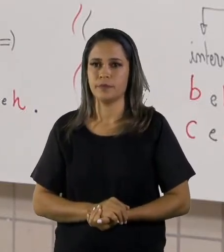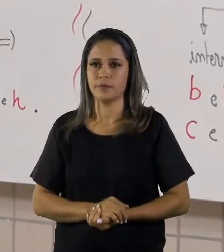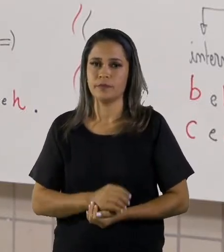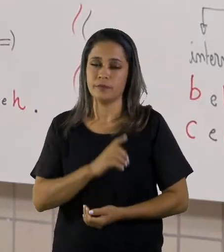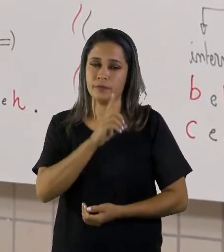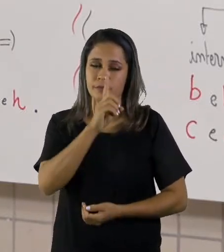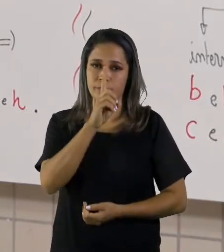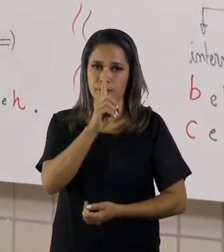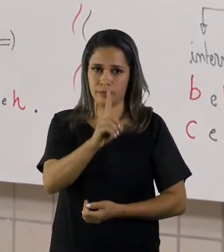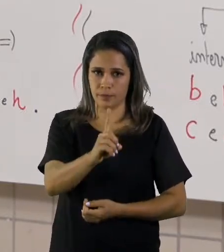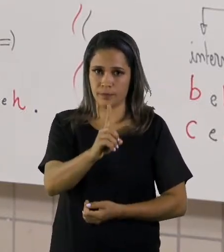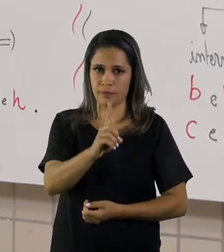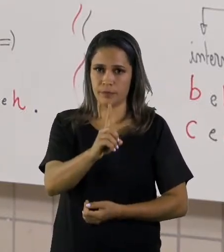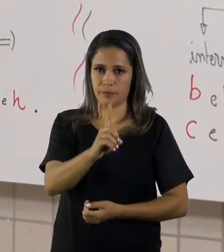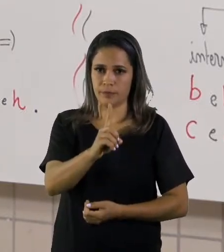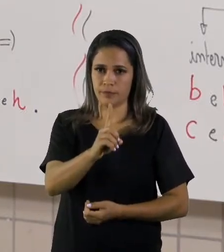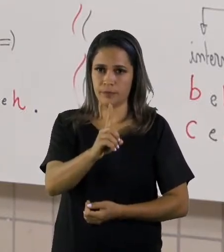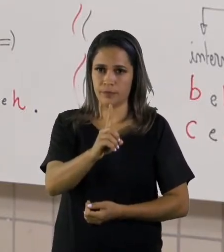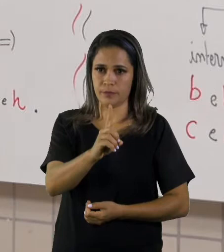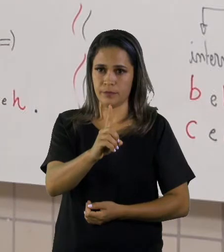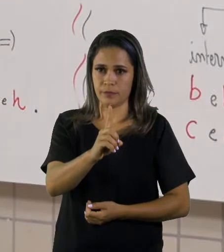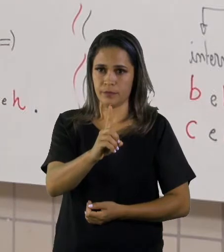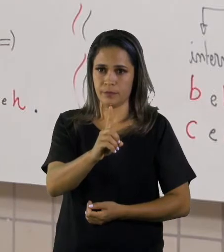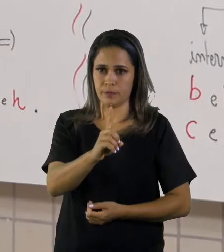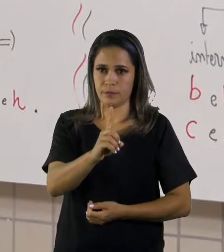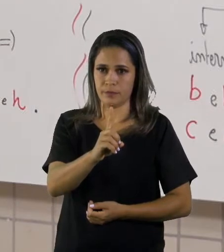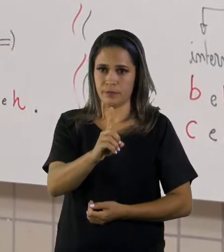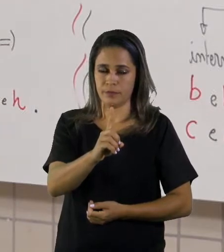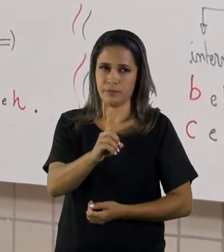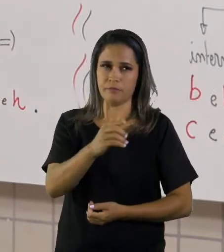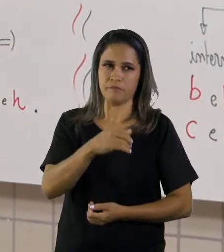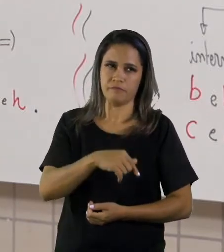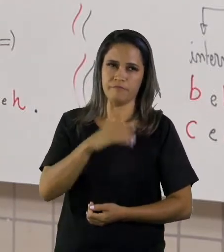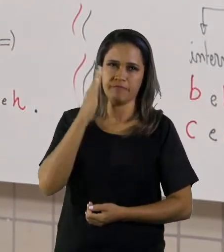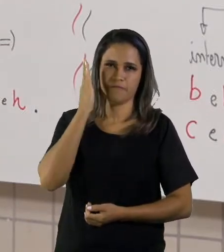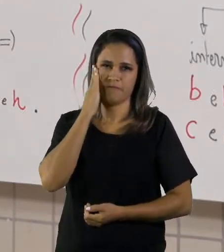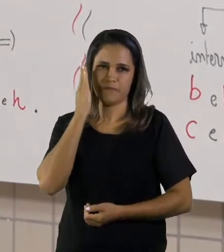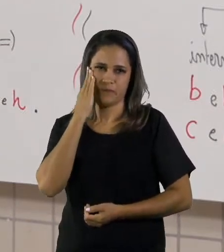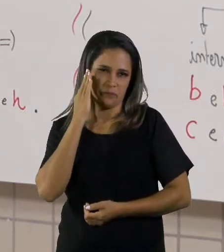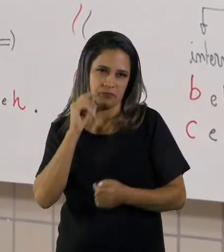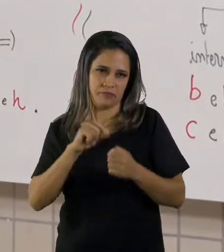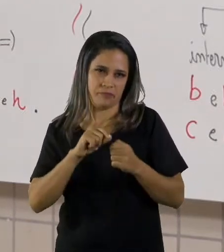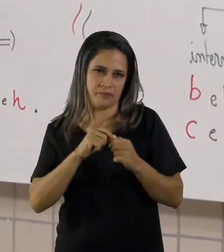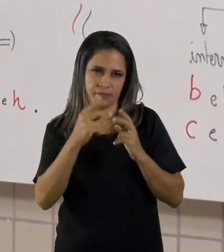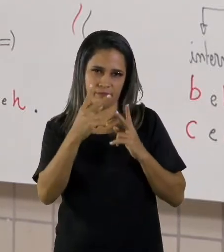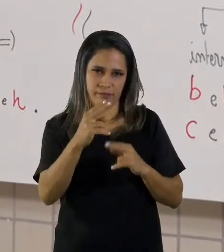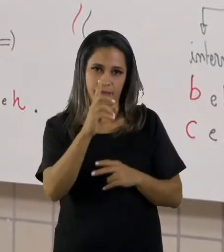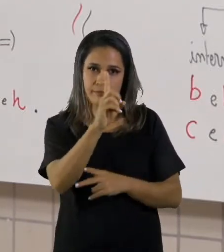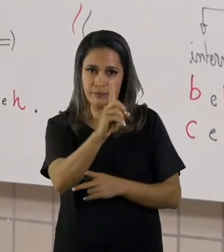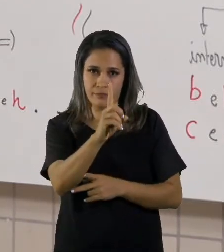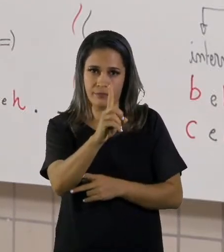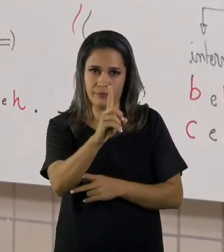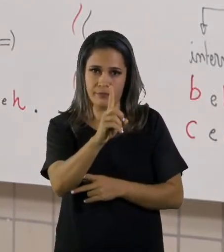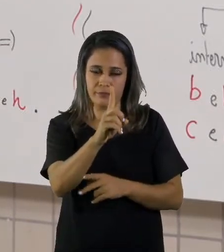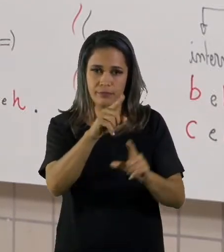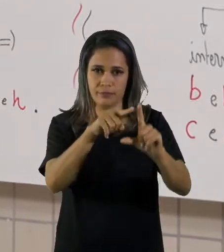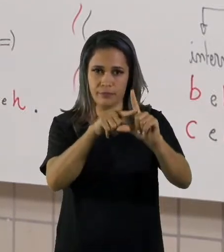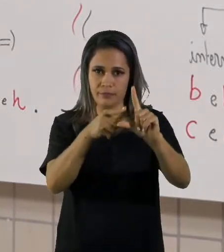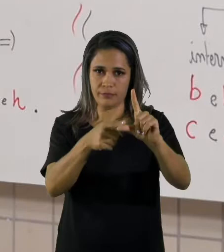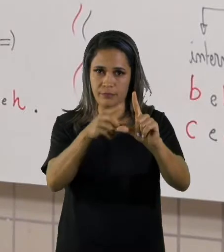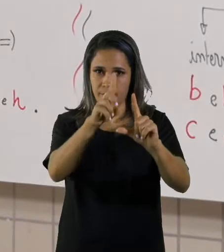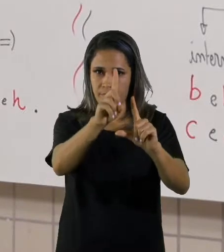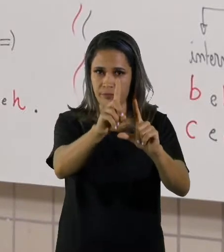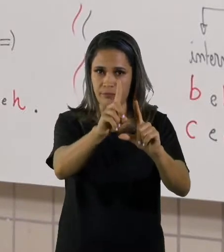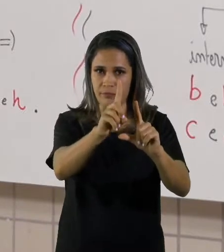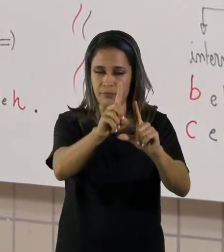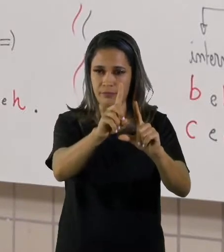D, de forma análoga, eu já sei que o ângulo D pode